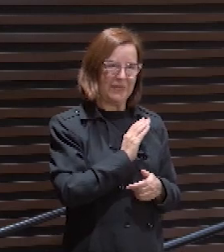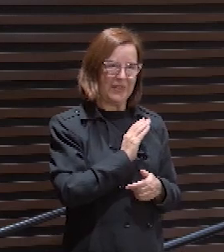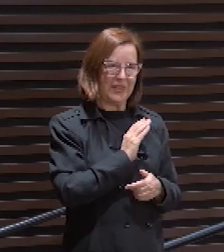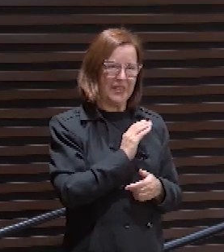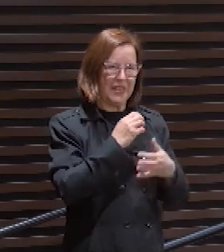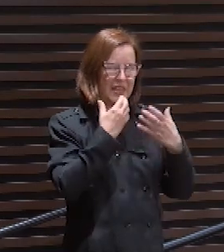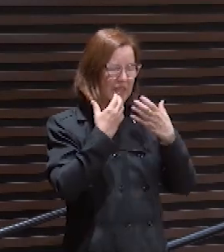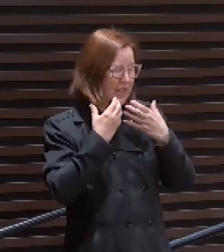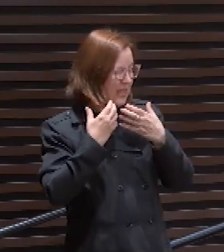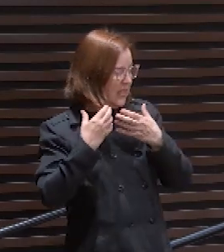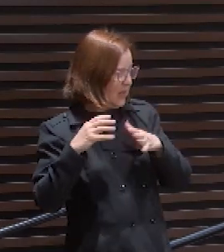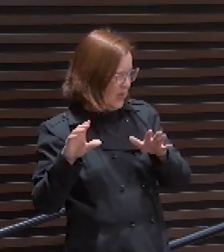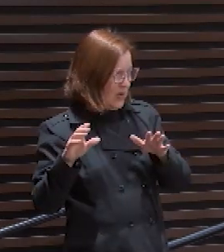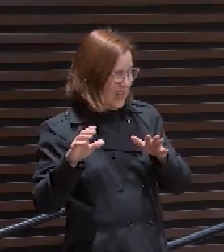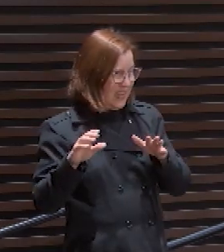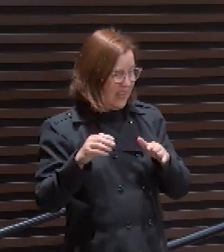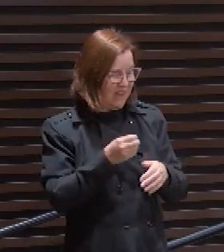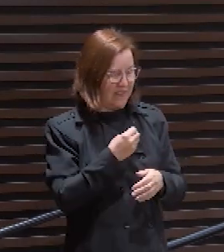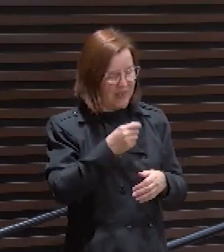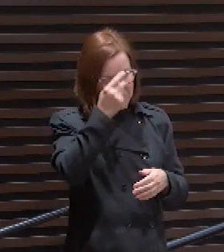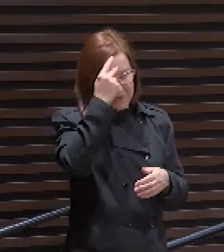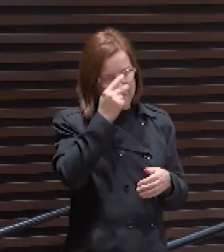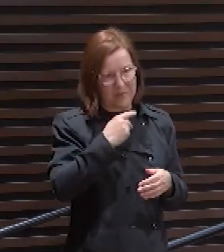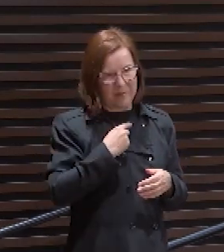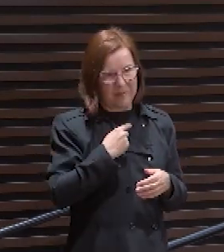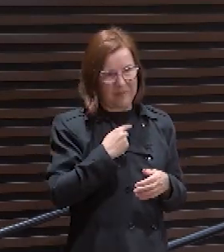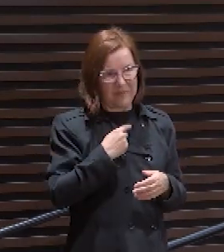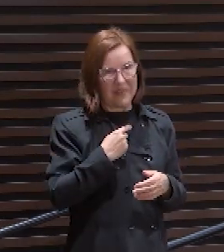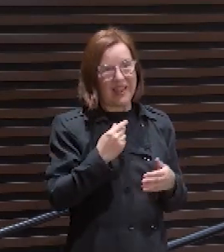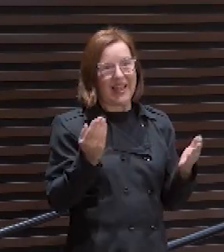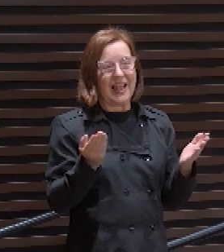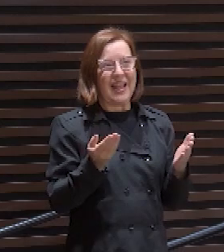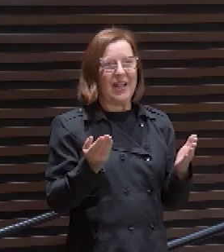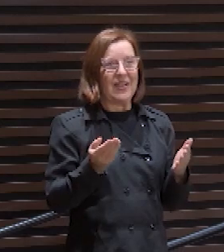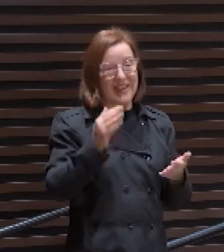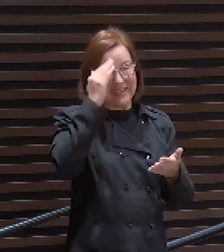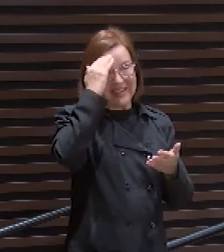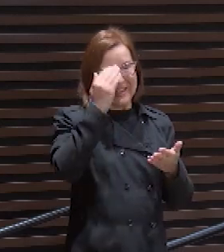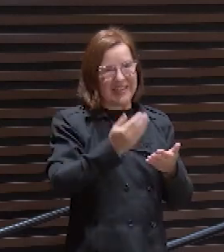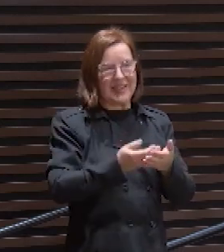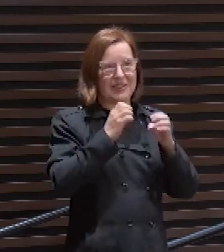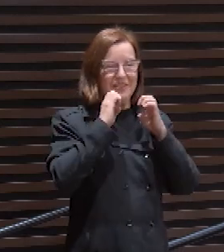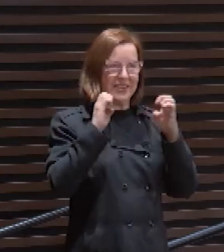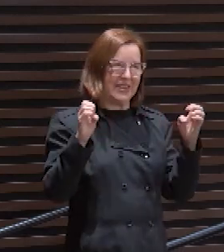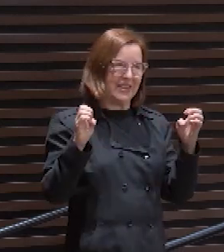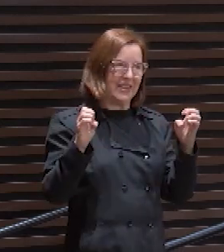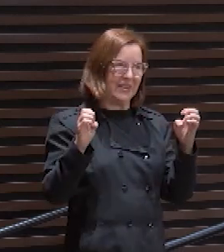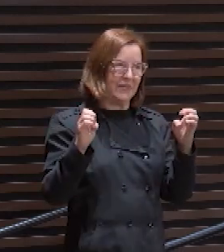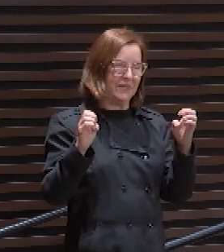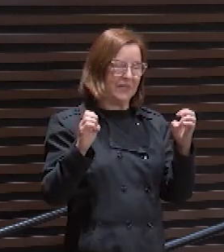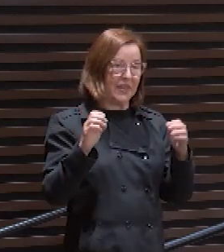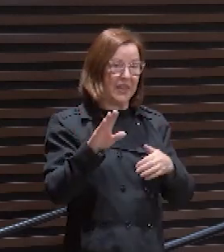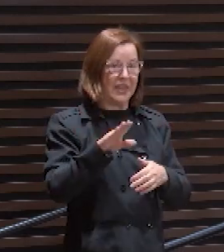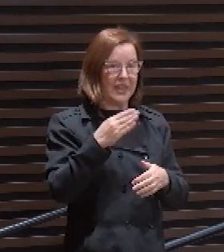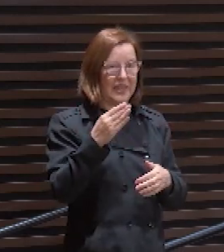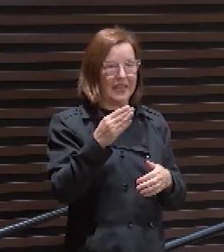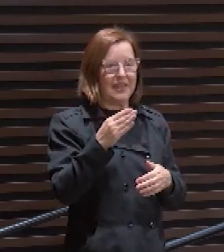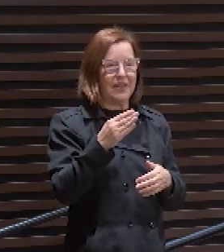si mesmo, mas porque o Evangelho entrou no nosso coração, nós agora queremos ver para o Evangelho. A nossa fala foi, Senhor, nos